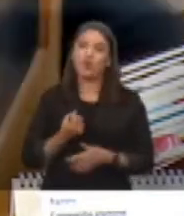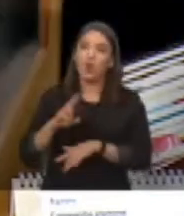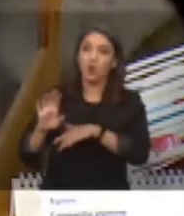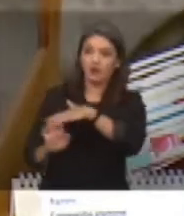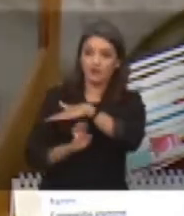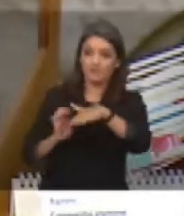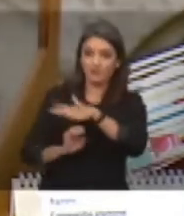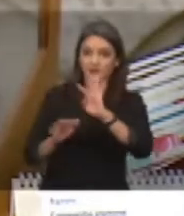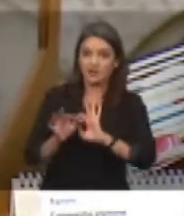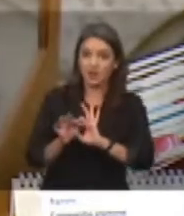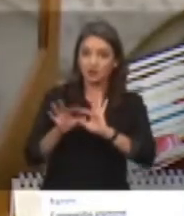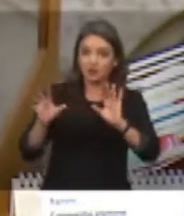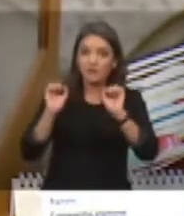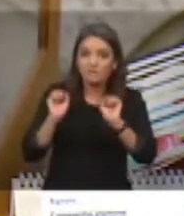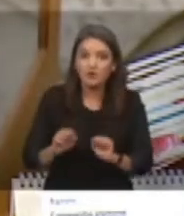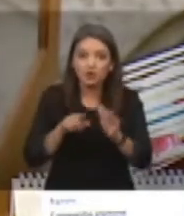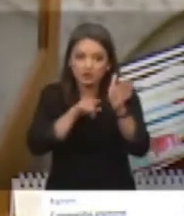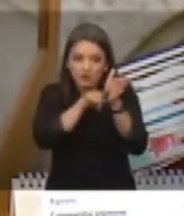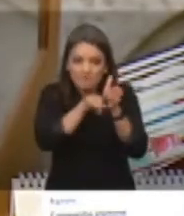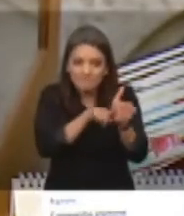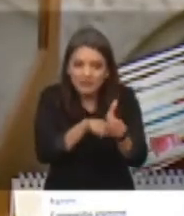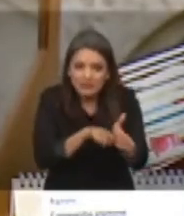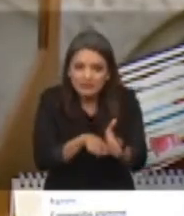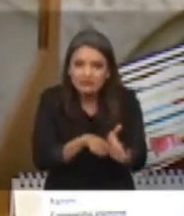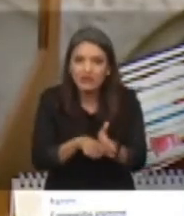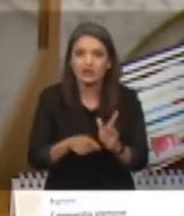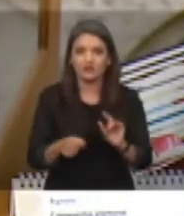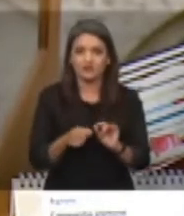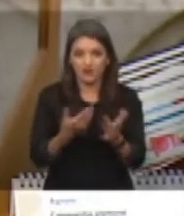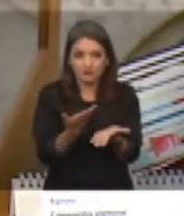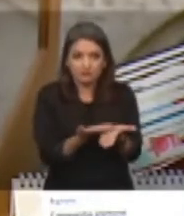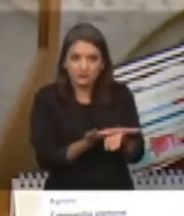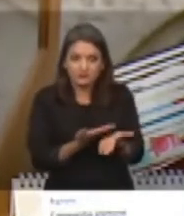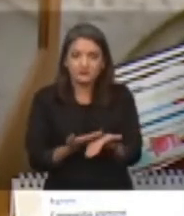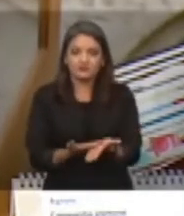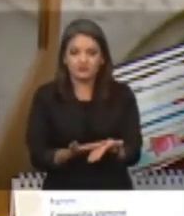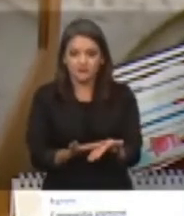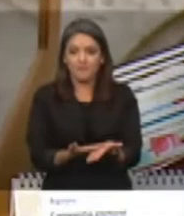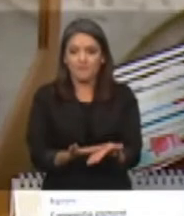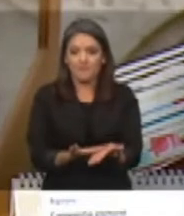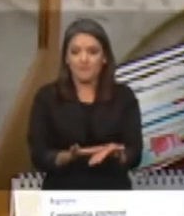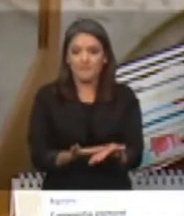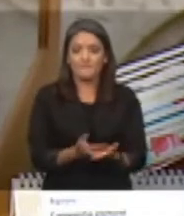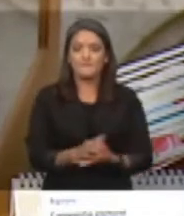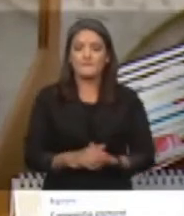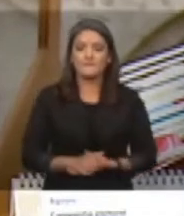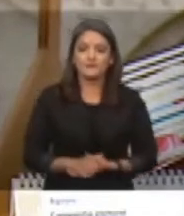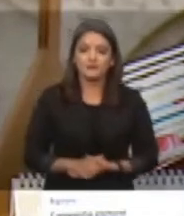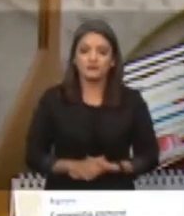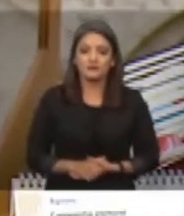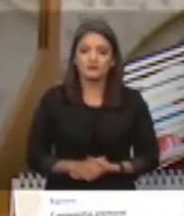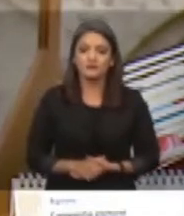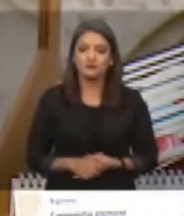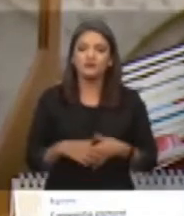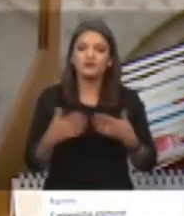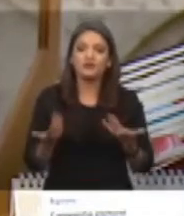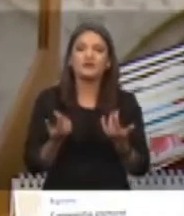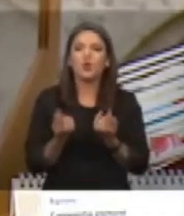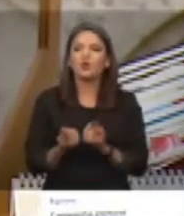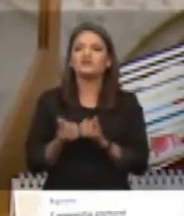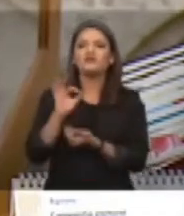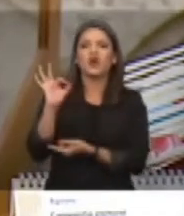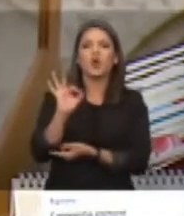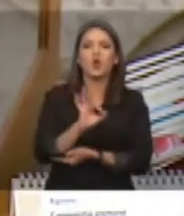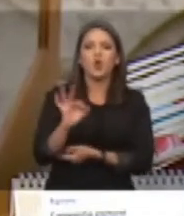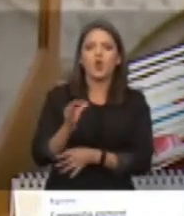autorizada a realizar a pesquisa e aproveitamento dos recursos minerais. A base de cálculo